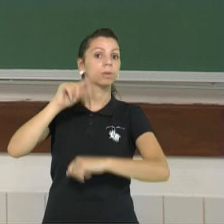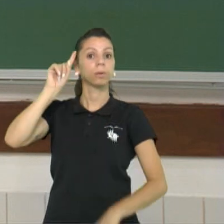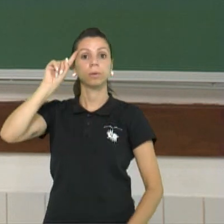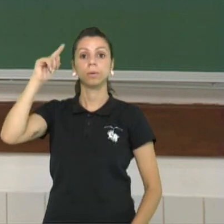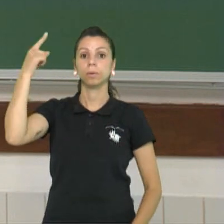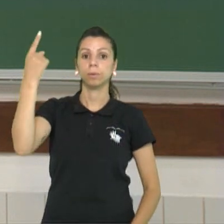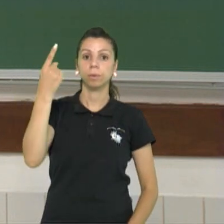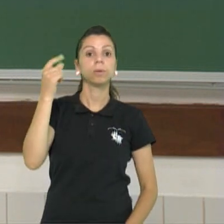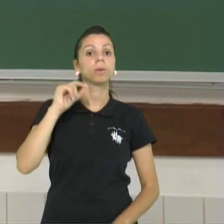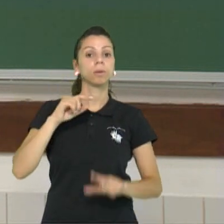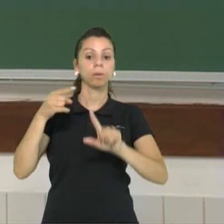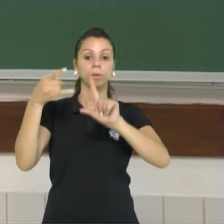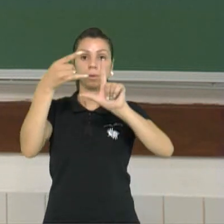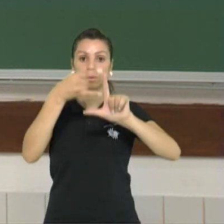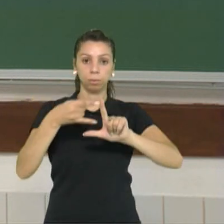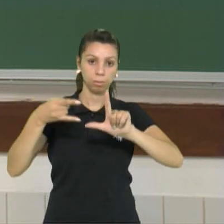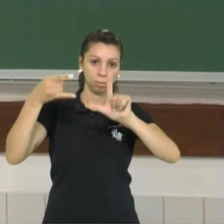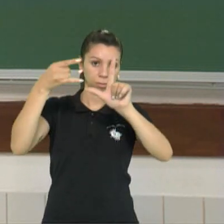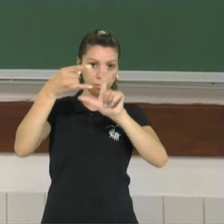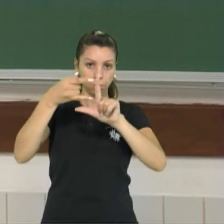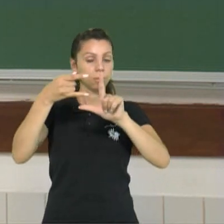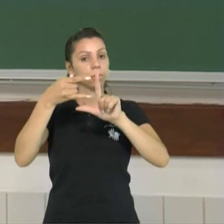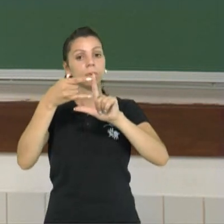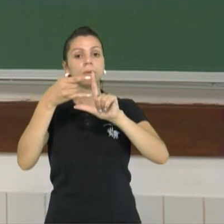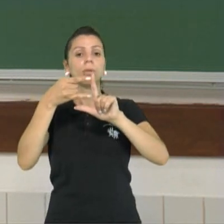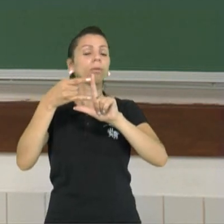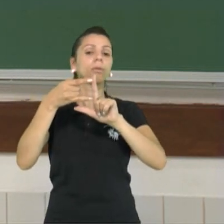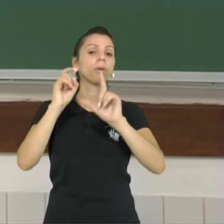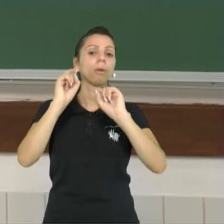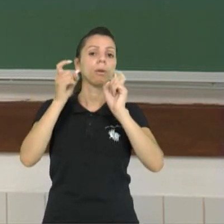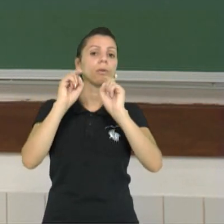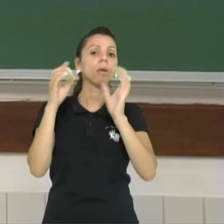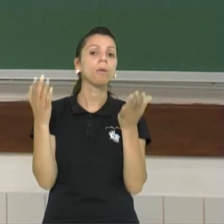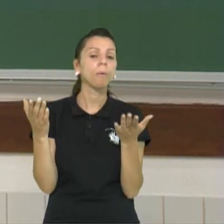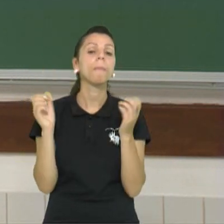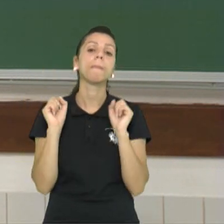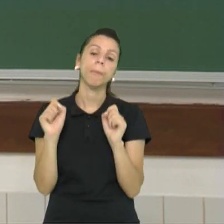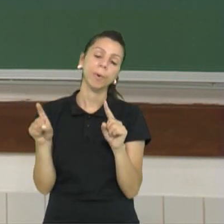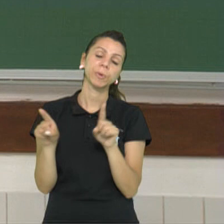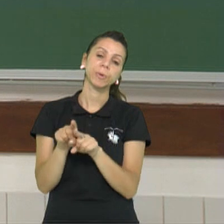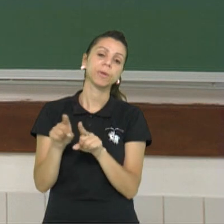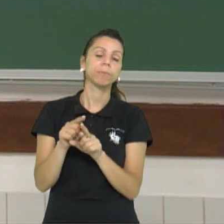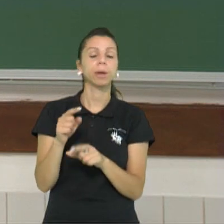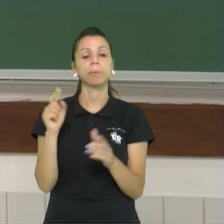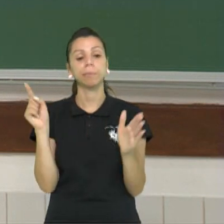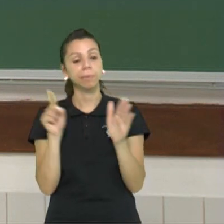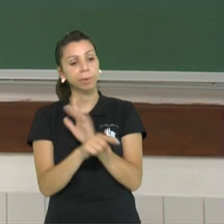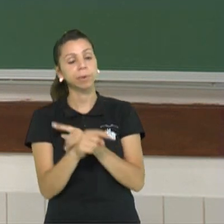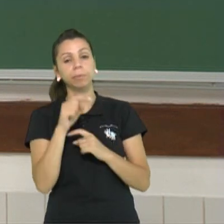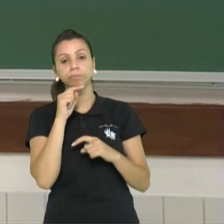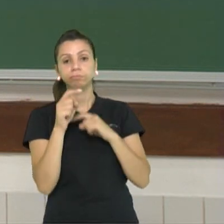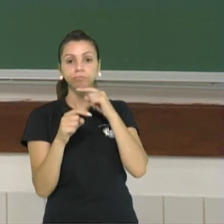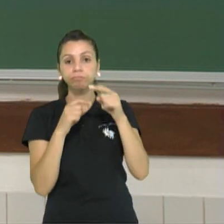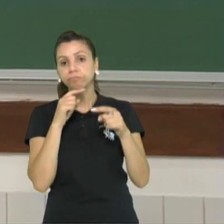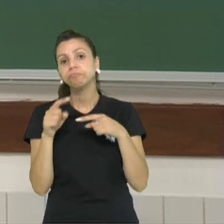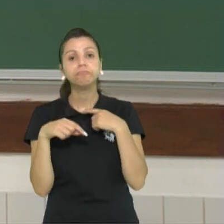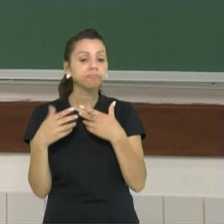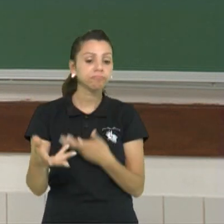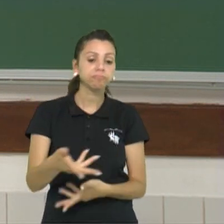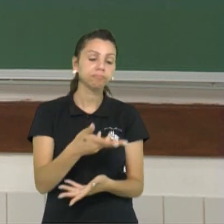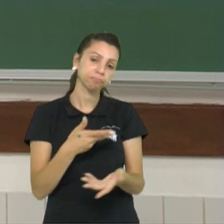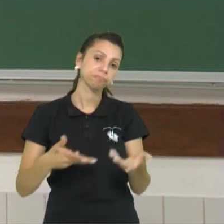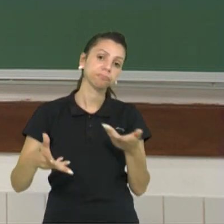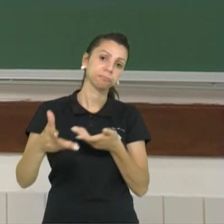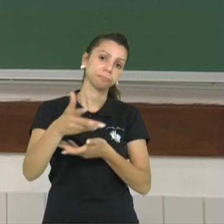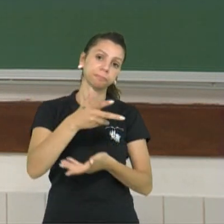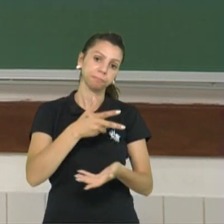das reuniões que seus professores realizam, e durante essas reuniões você também pode retirar as suas dúvidas pontuais para que você siga aí